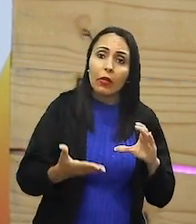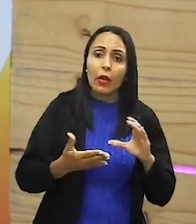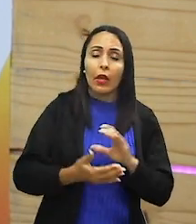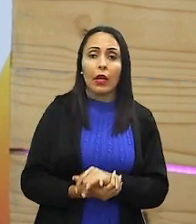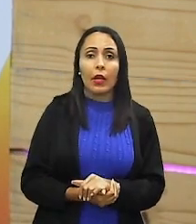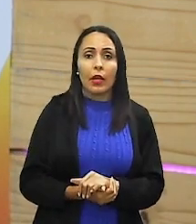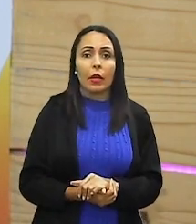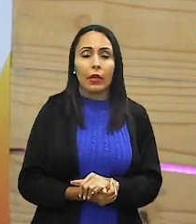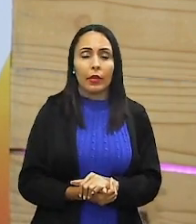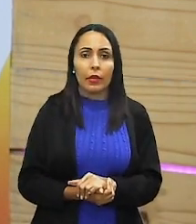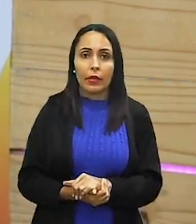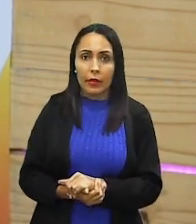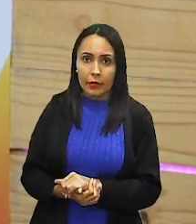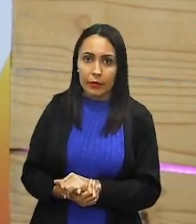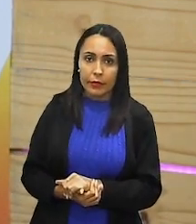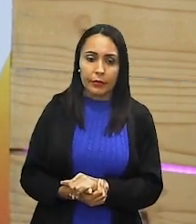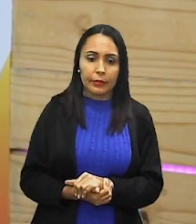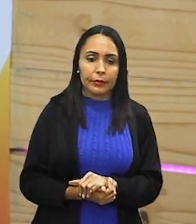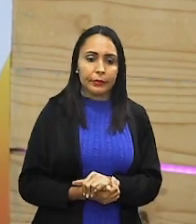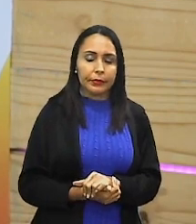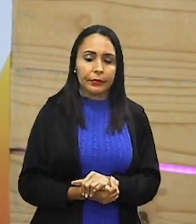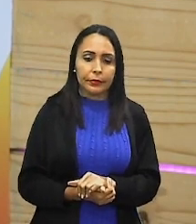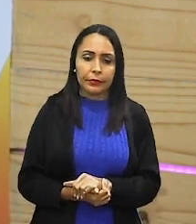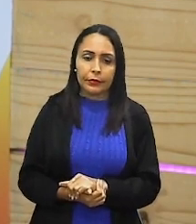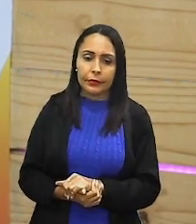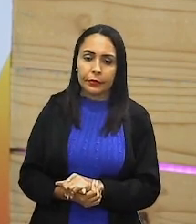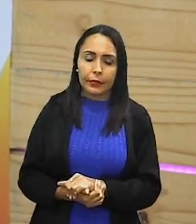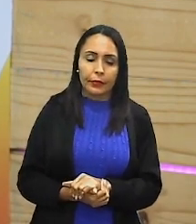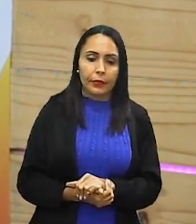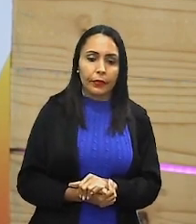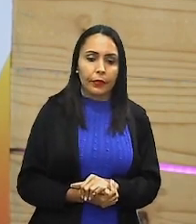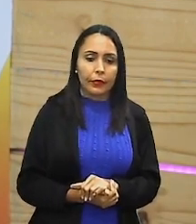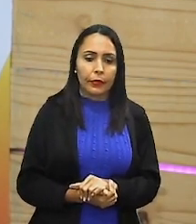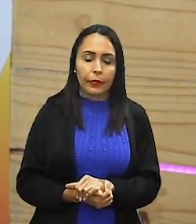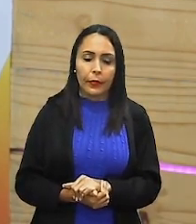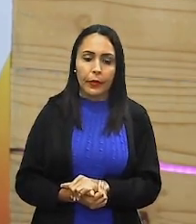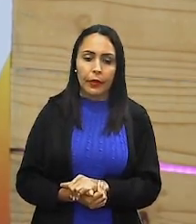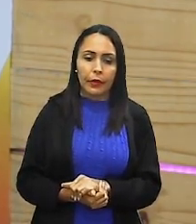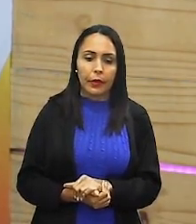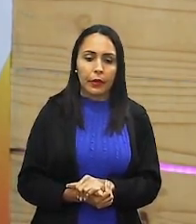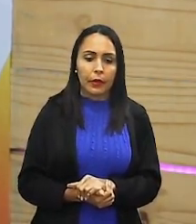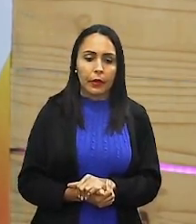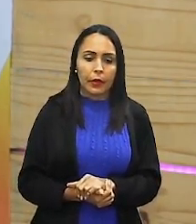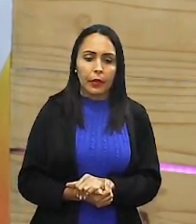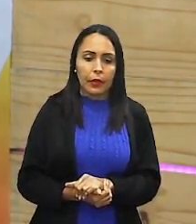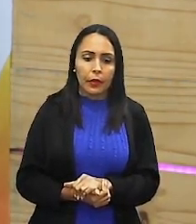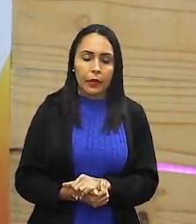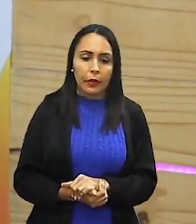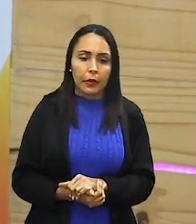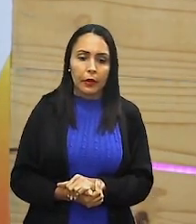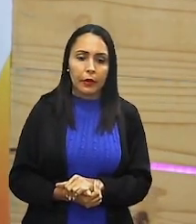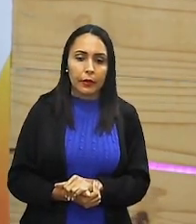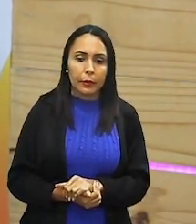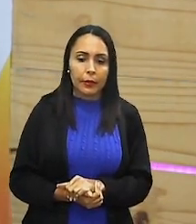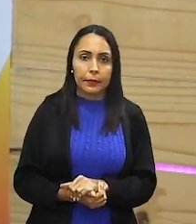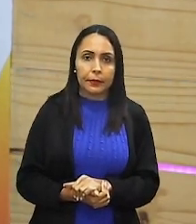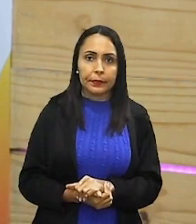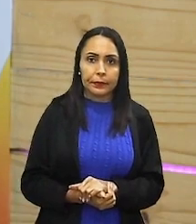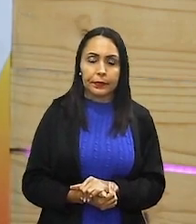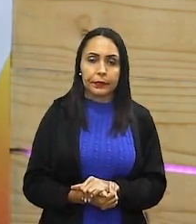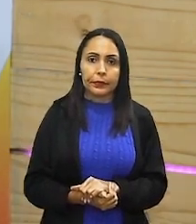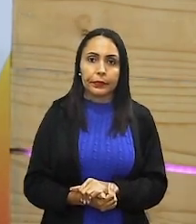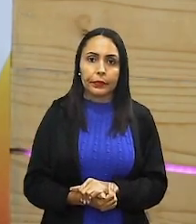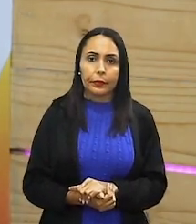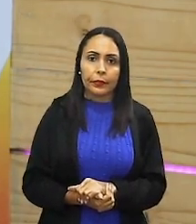tem membrana. Se ele não tem célula, ele não tem membrana. Cuidado com isso, beleza? Aí assim, o vírus ele não tem célula. Ele é